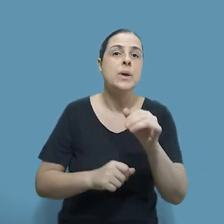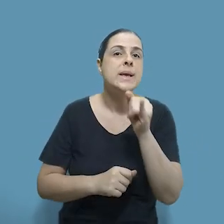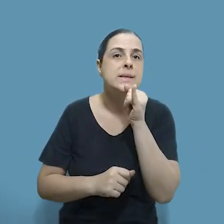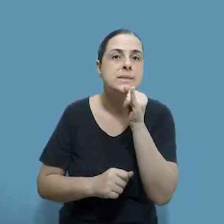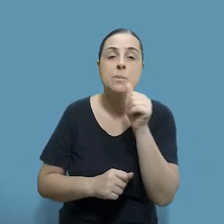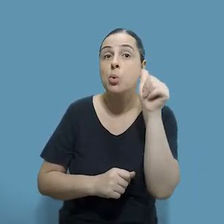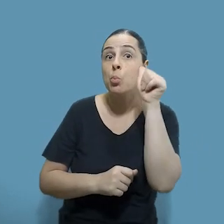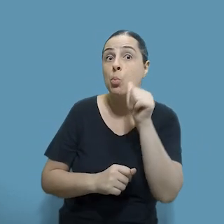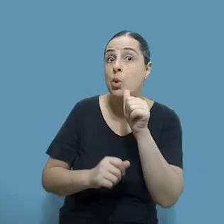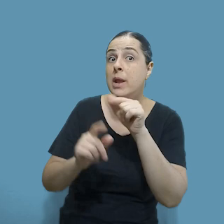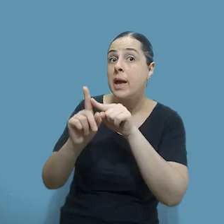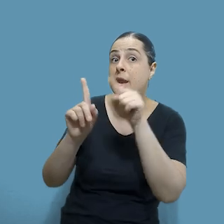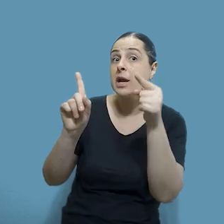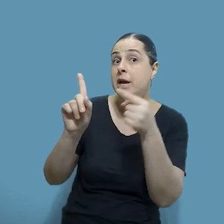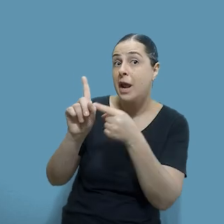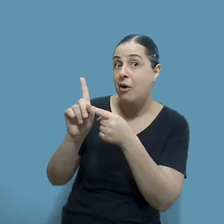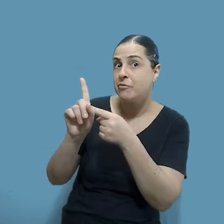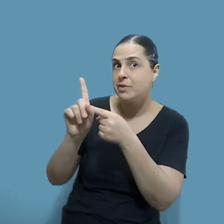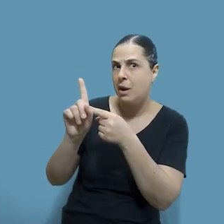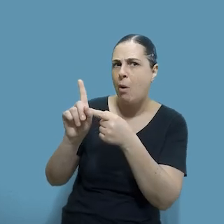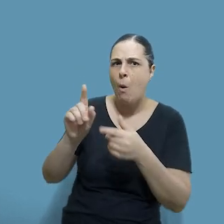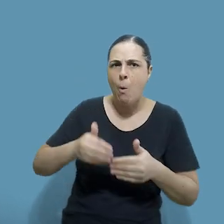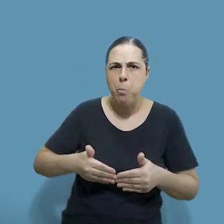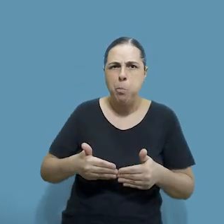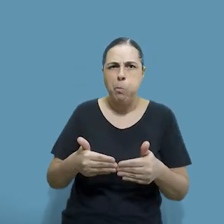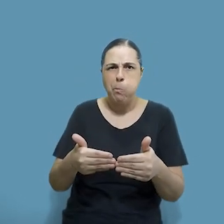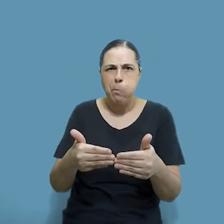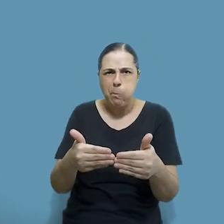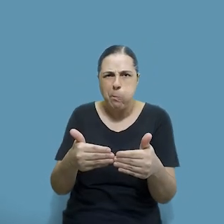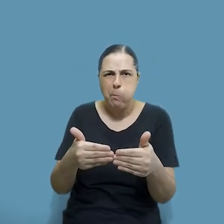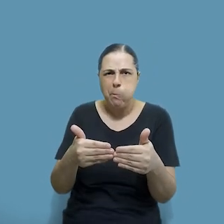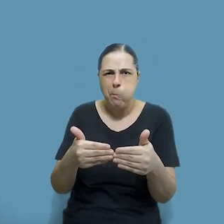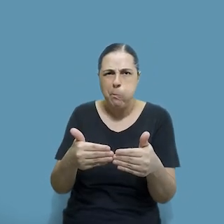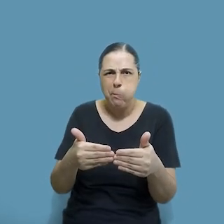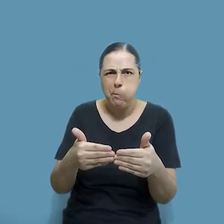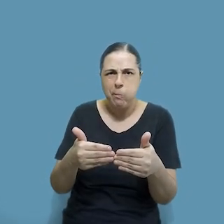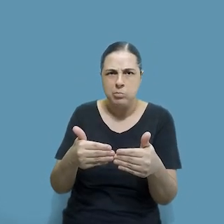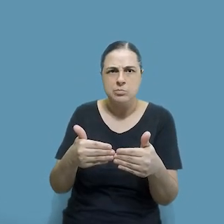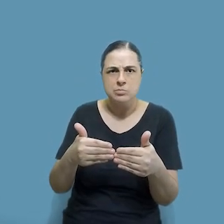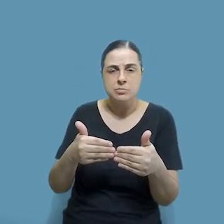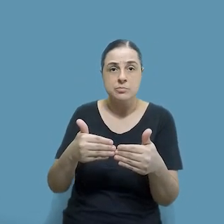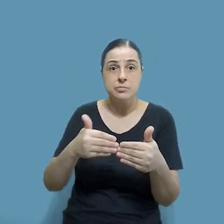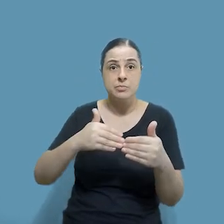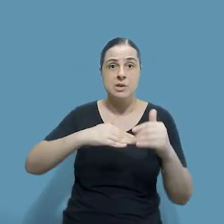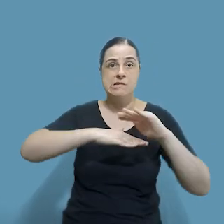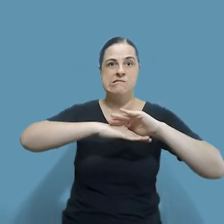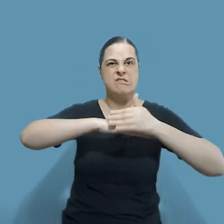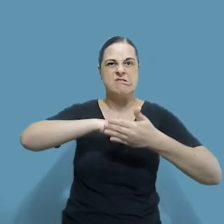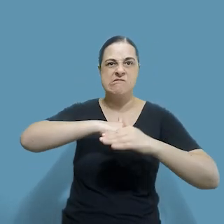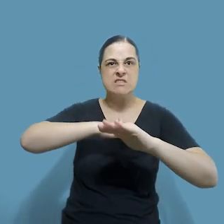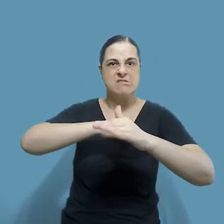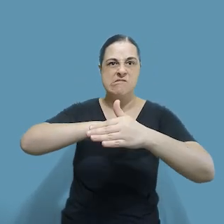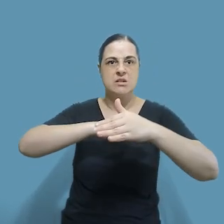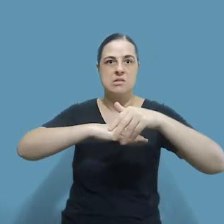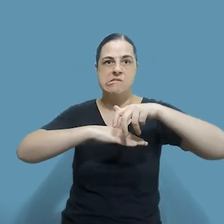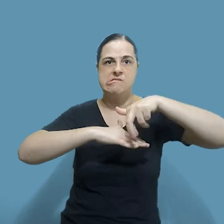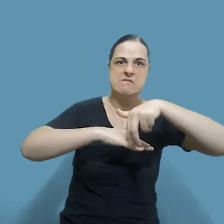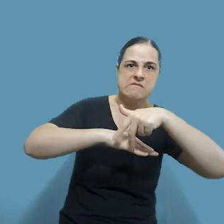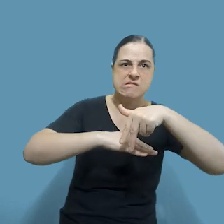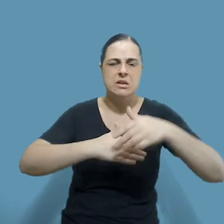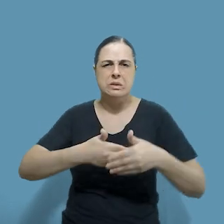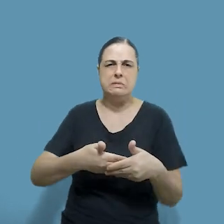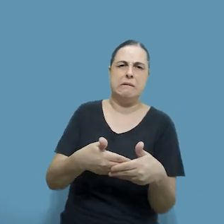é uma coisa linda, mas, obviamente, aquela calçada vai ser muito melhor para ela que uma calçada cheia de buracos,